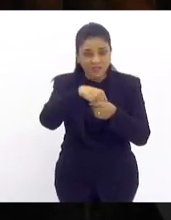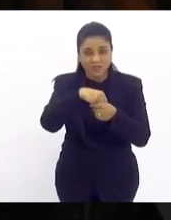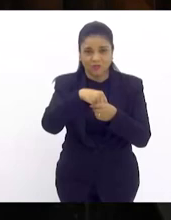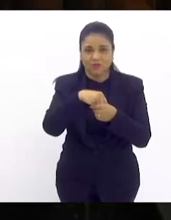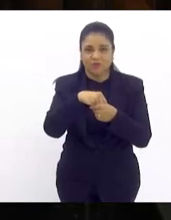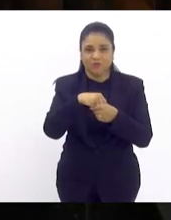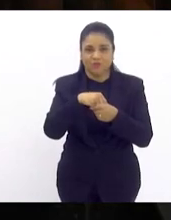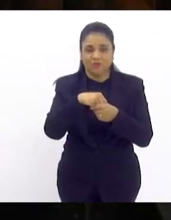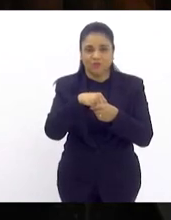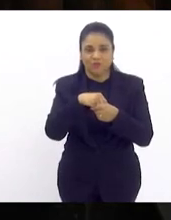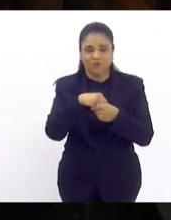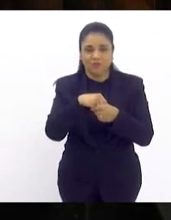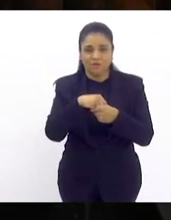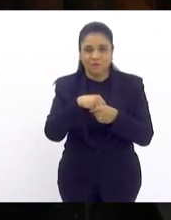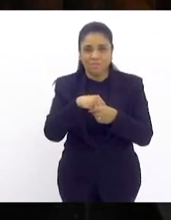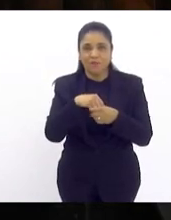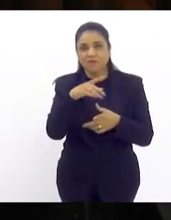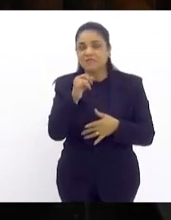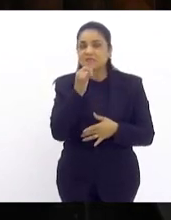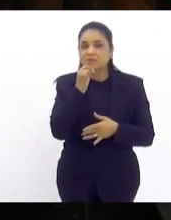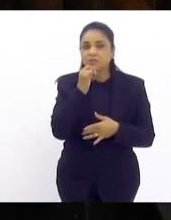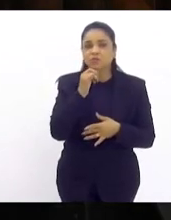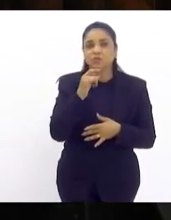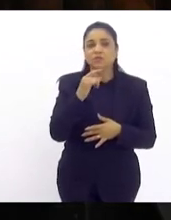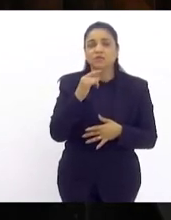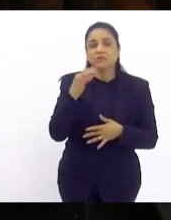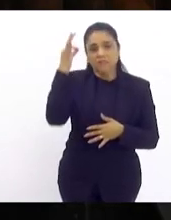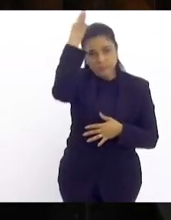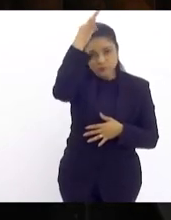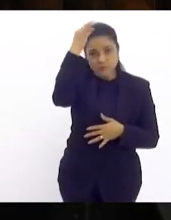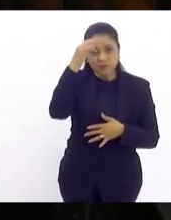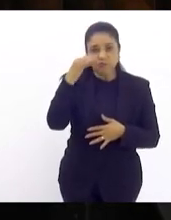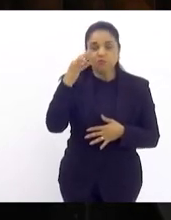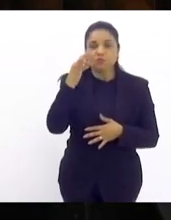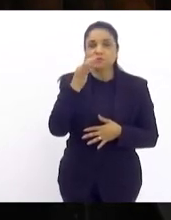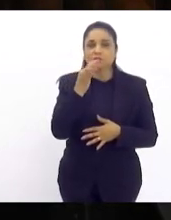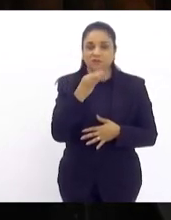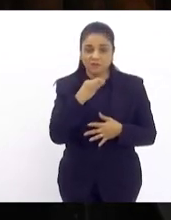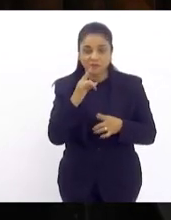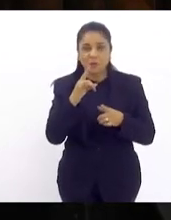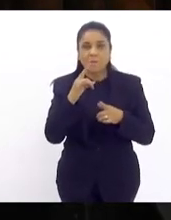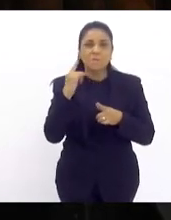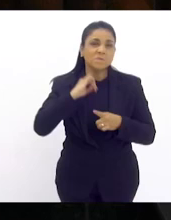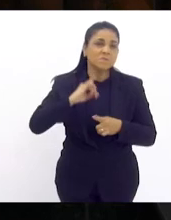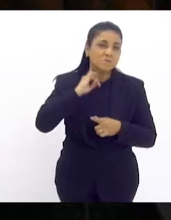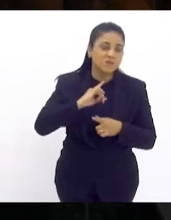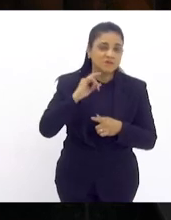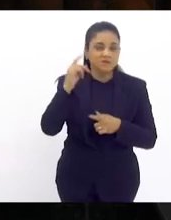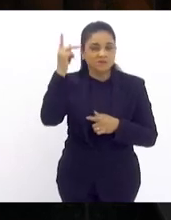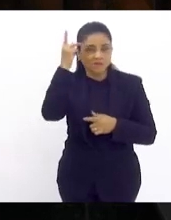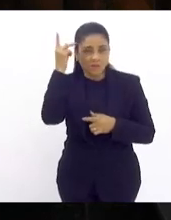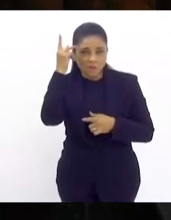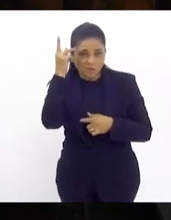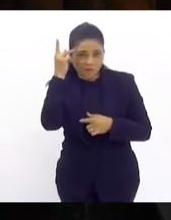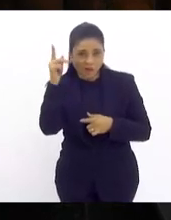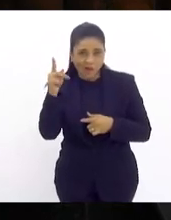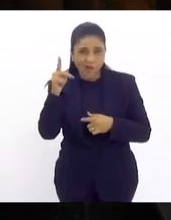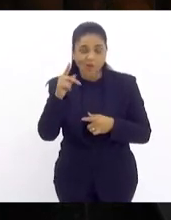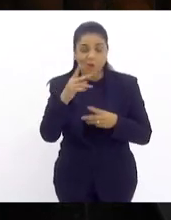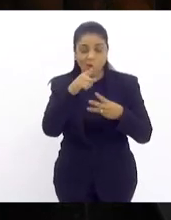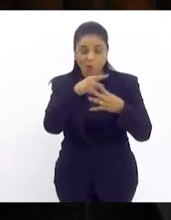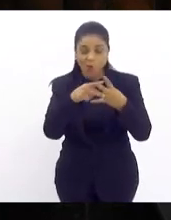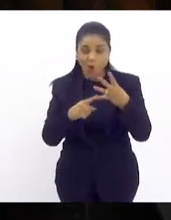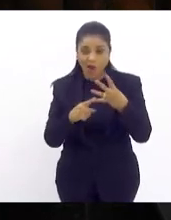que só conhece Rio de Janeiro Minas e São Paulo são os quatro Estados do